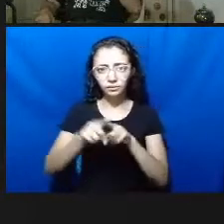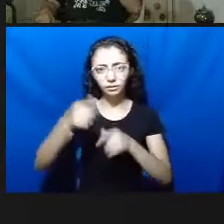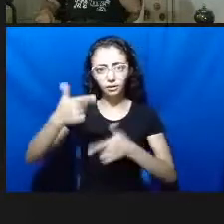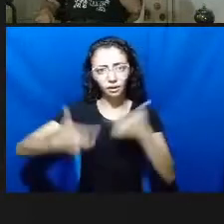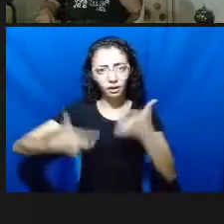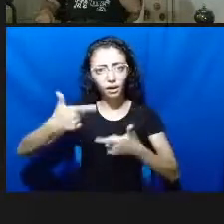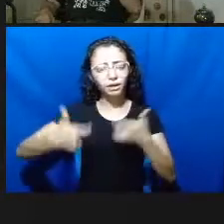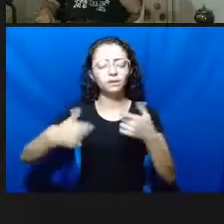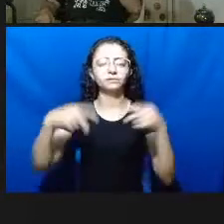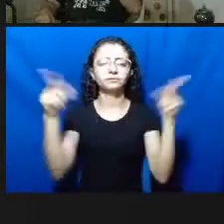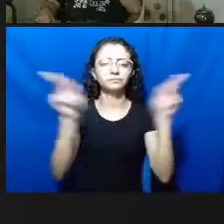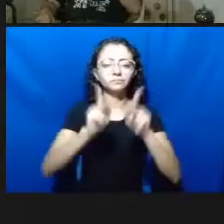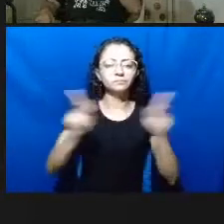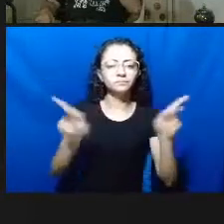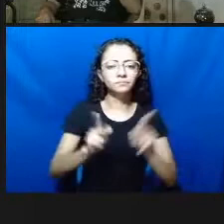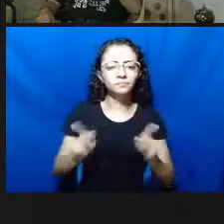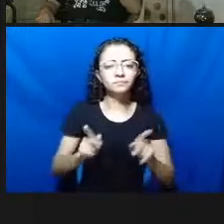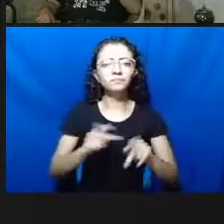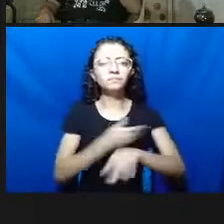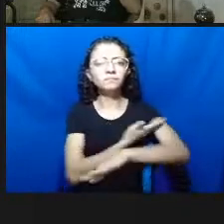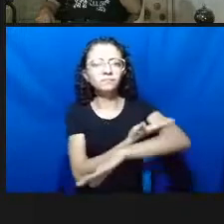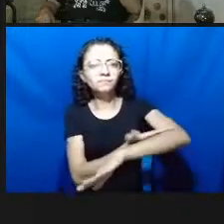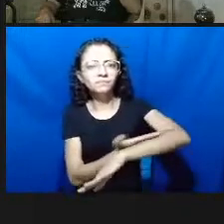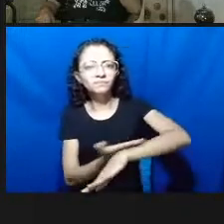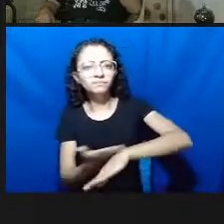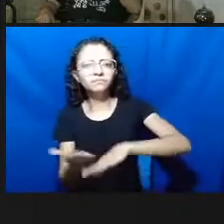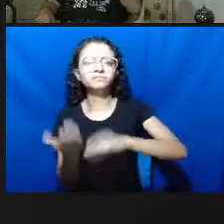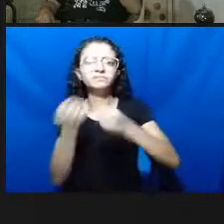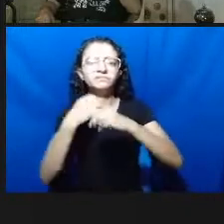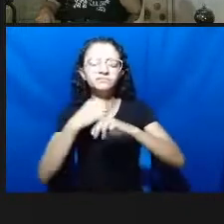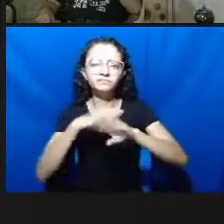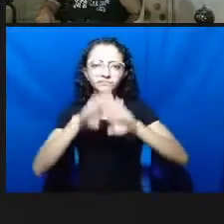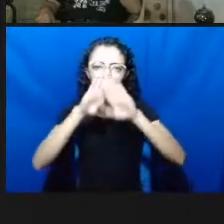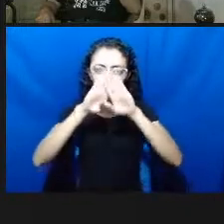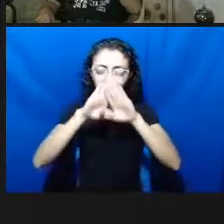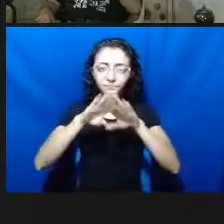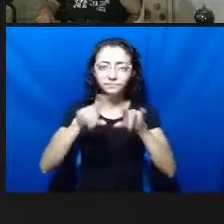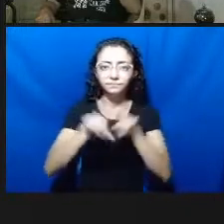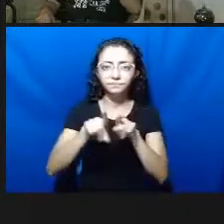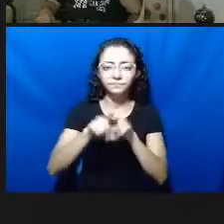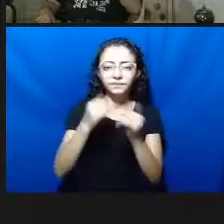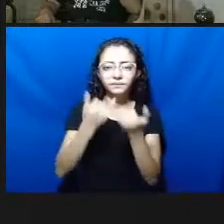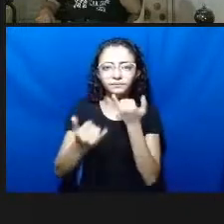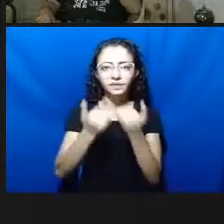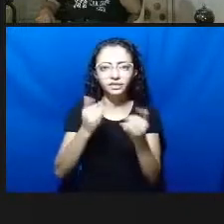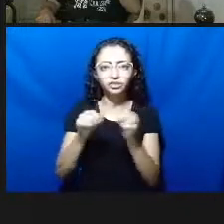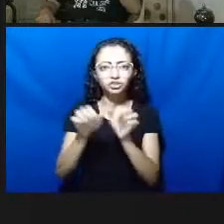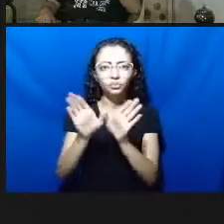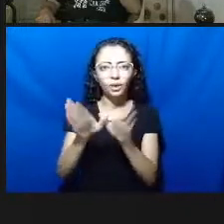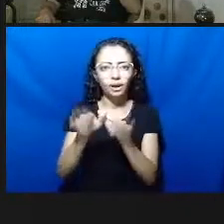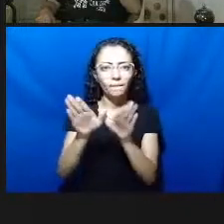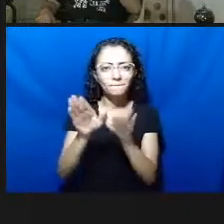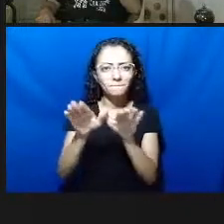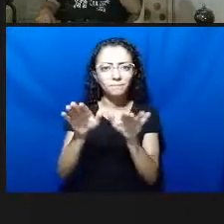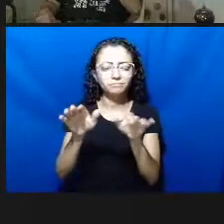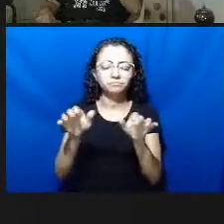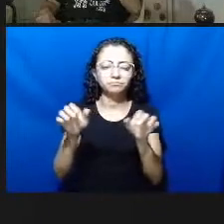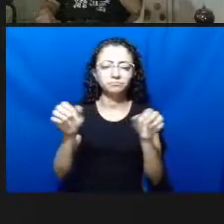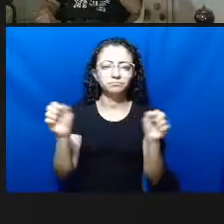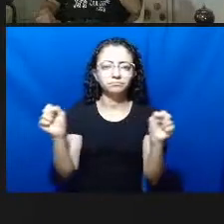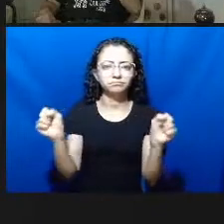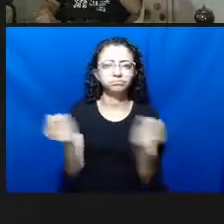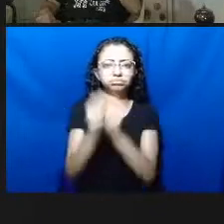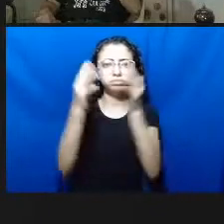com a cor branca de Oxalá, mas ao mesmo tempo ele parece uma bomba atômica. Então ele fala dessa